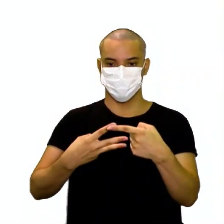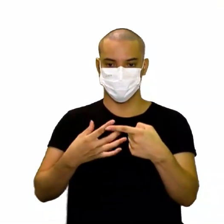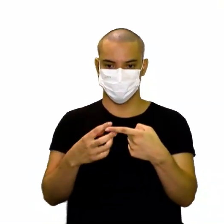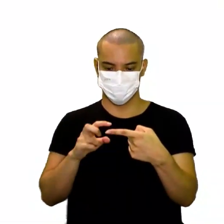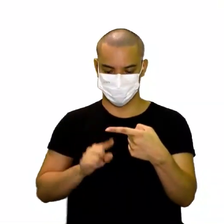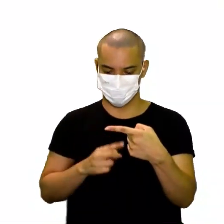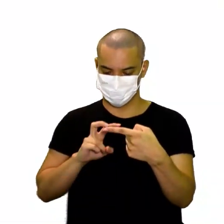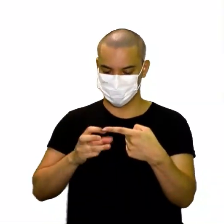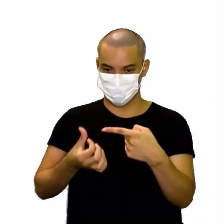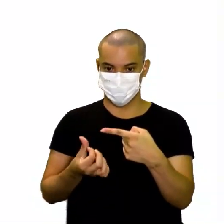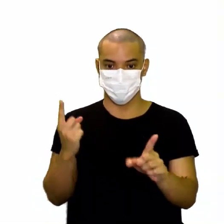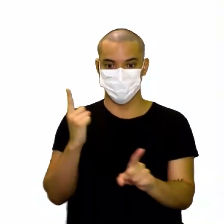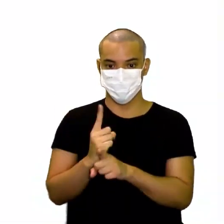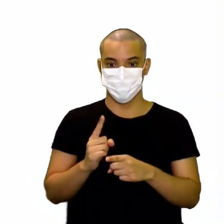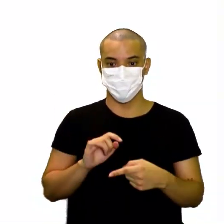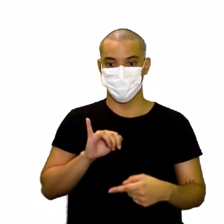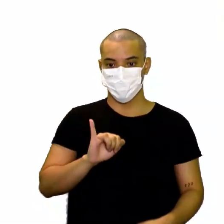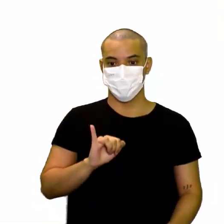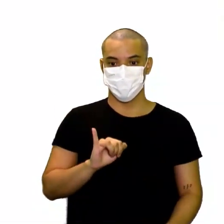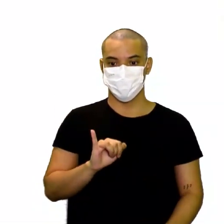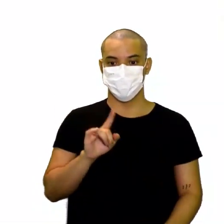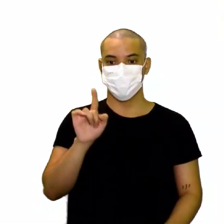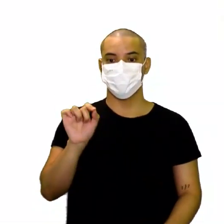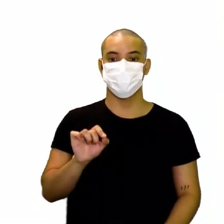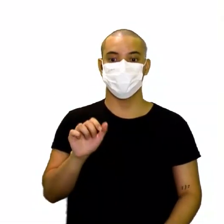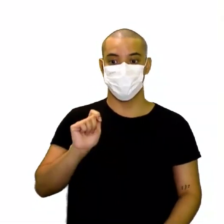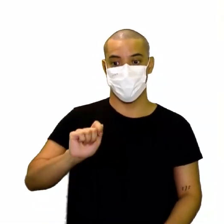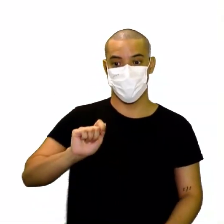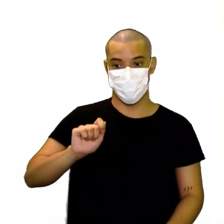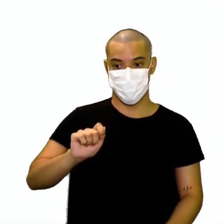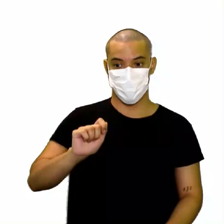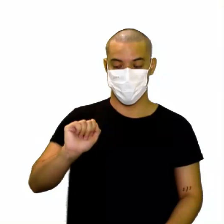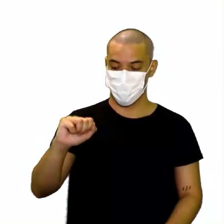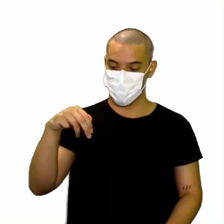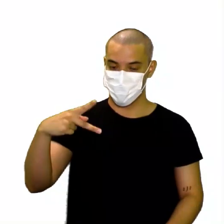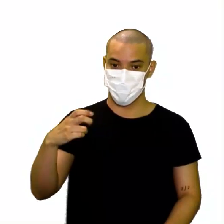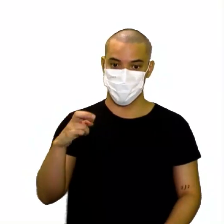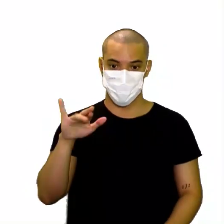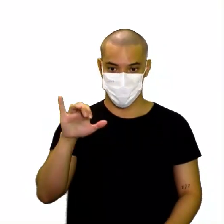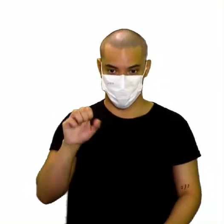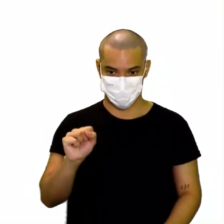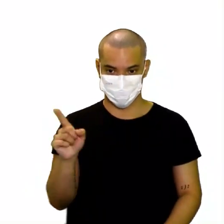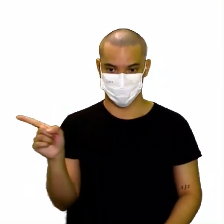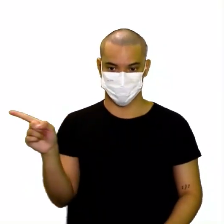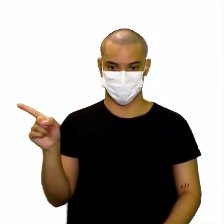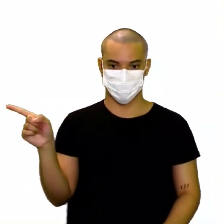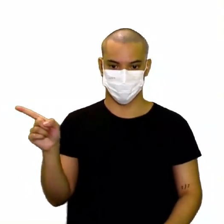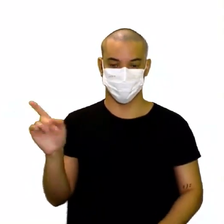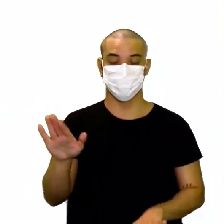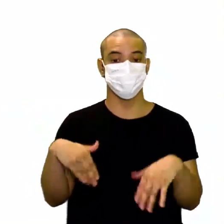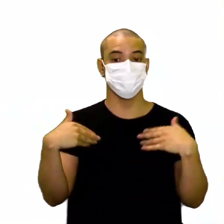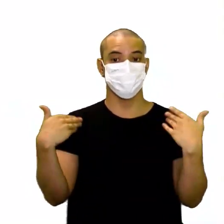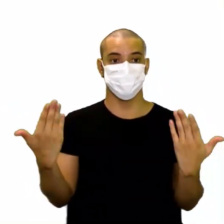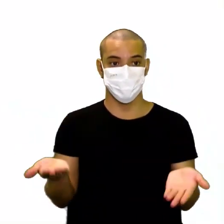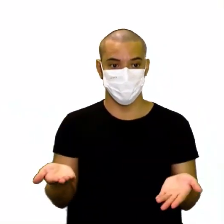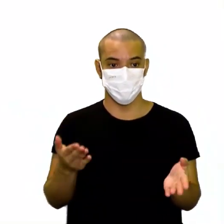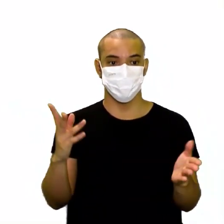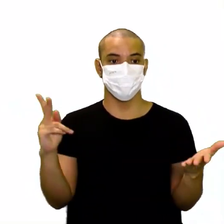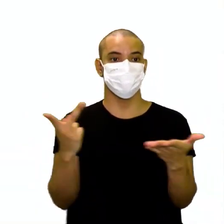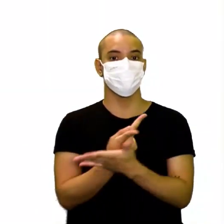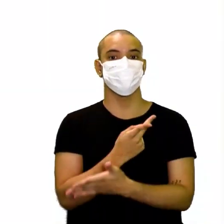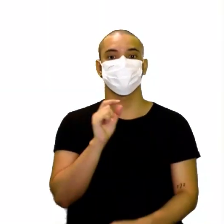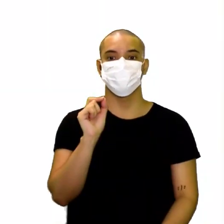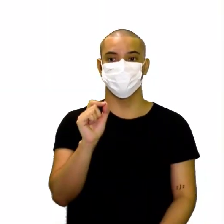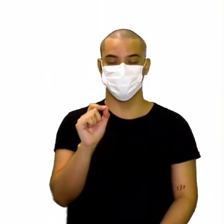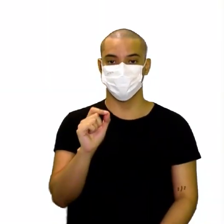1,53 amperes, tá? Aqui é amperes, ok, pessoal? Logo, o que vai acontecer aqui, ó?